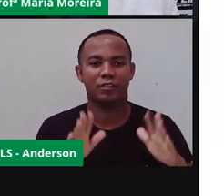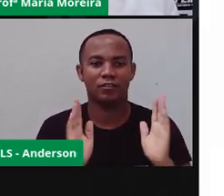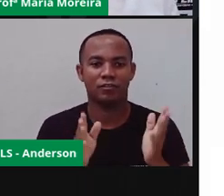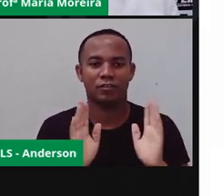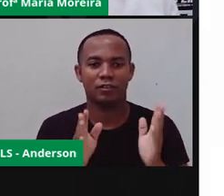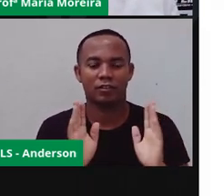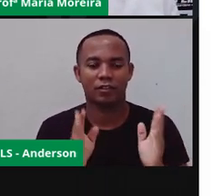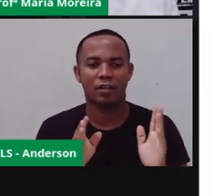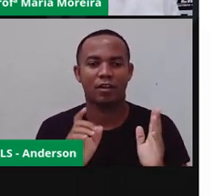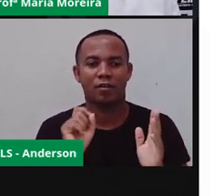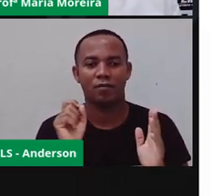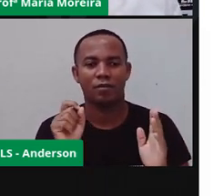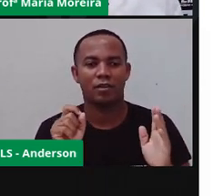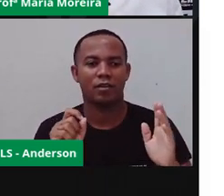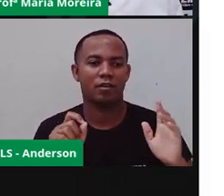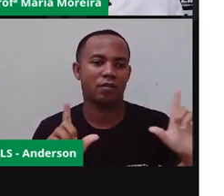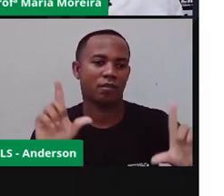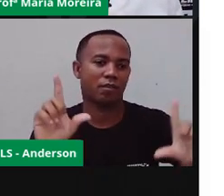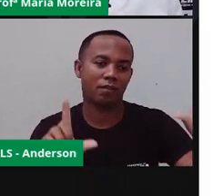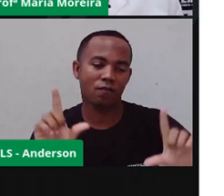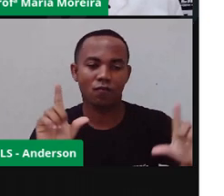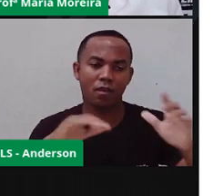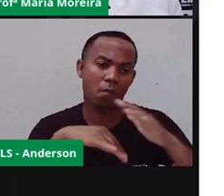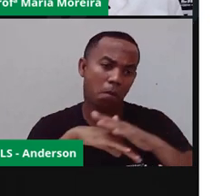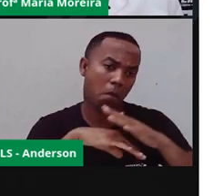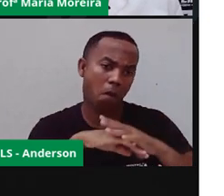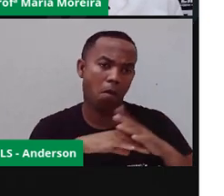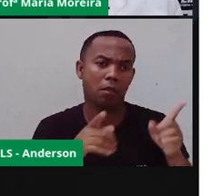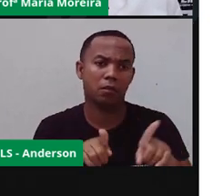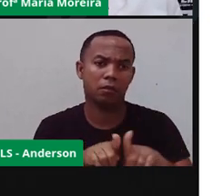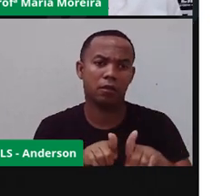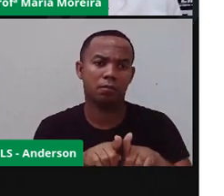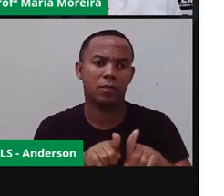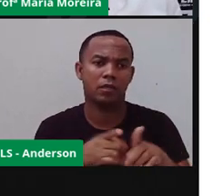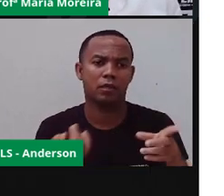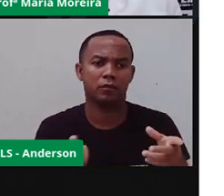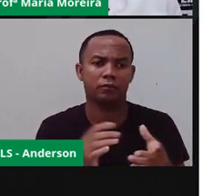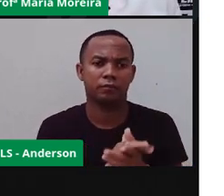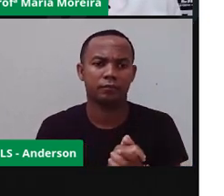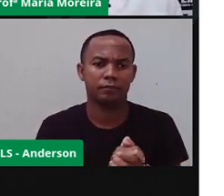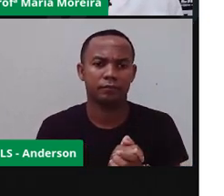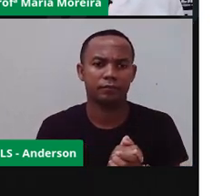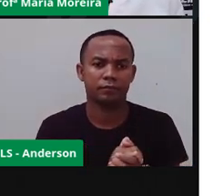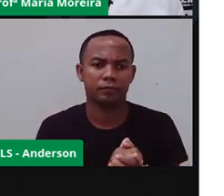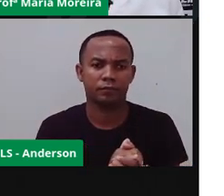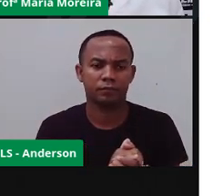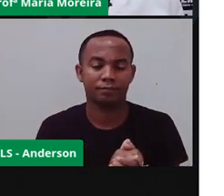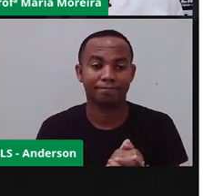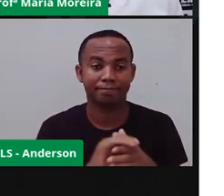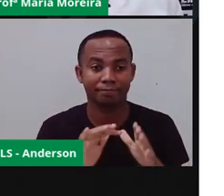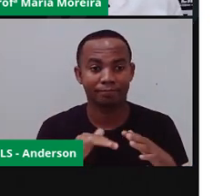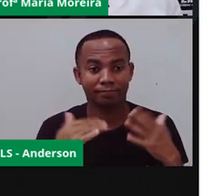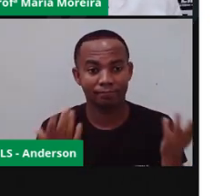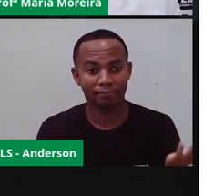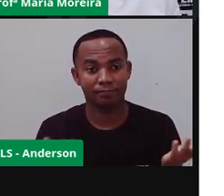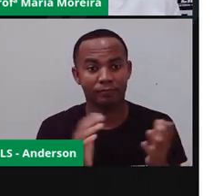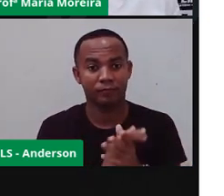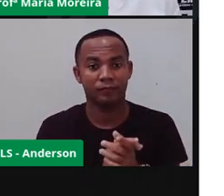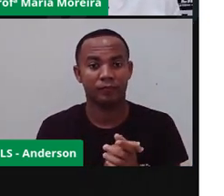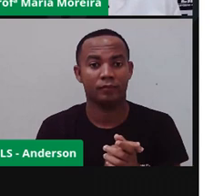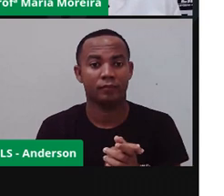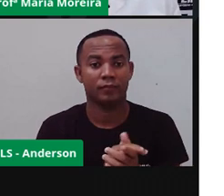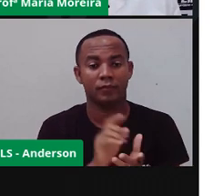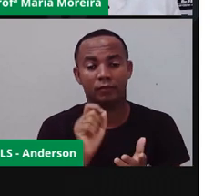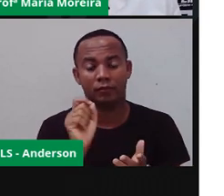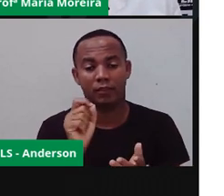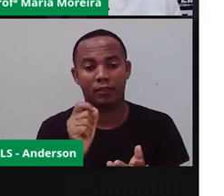no Esporte Espetacular, né, que passa aí, se eu não me engano, aos domingos. Isso. Então, as charges animadas,